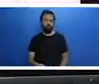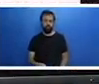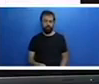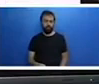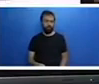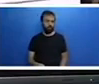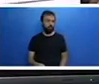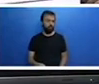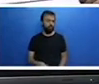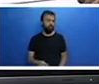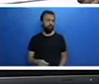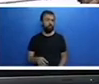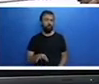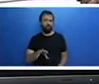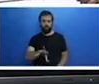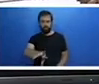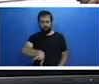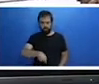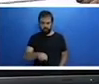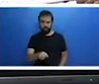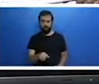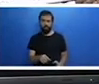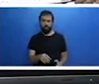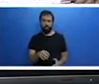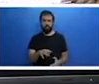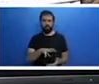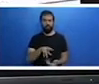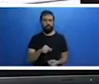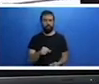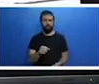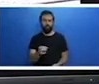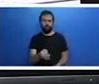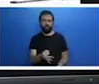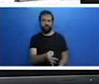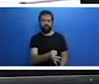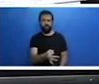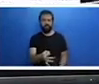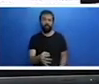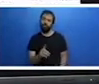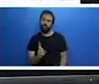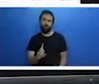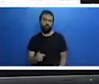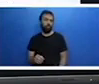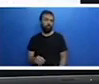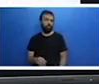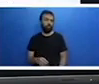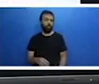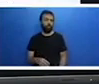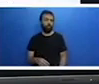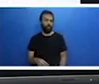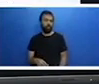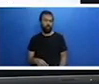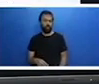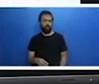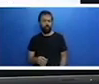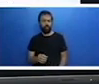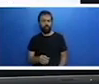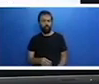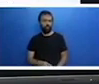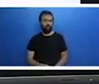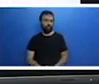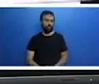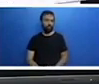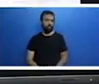É obrigatório capturar o máximo de peças? Não. E o máximo de damas? capturar? Também